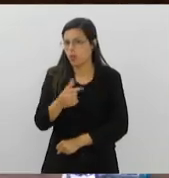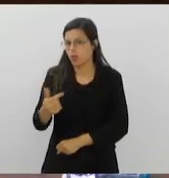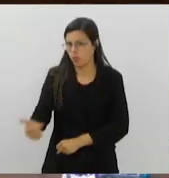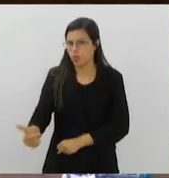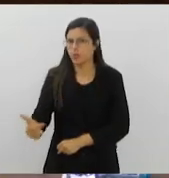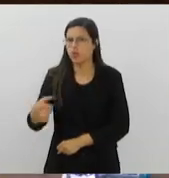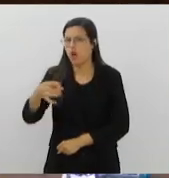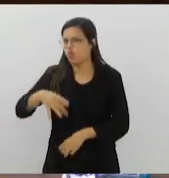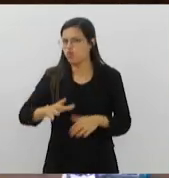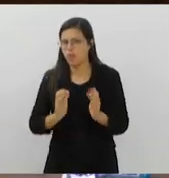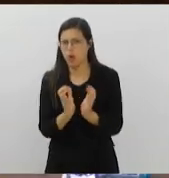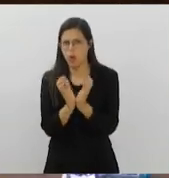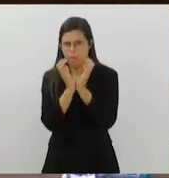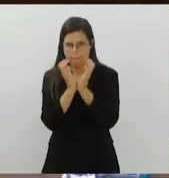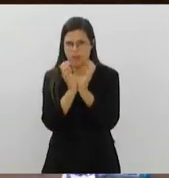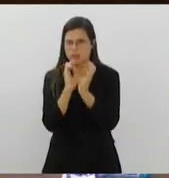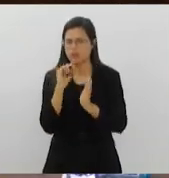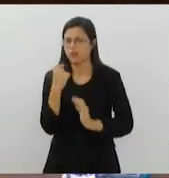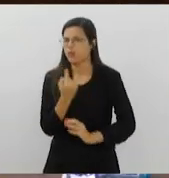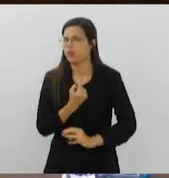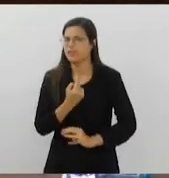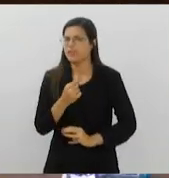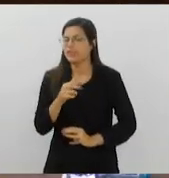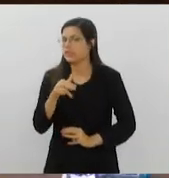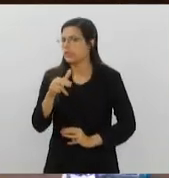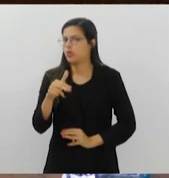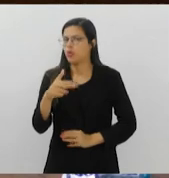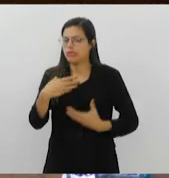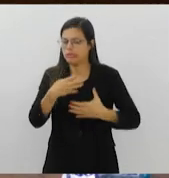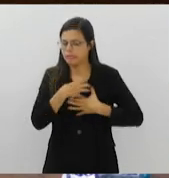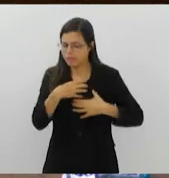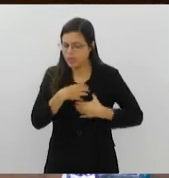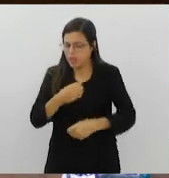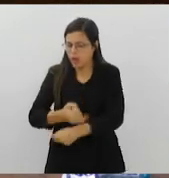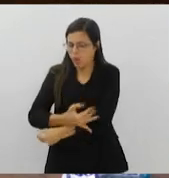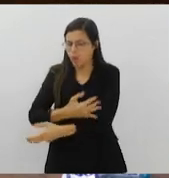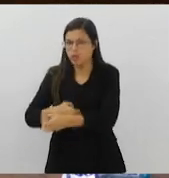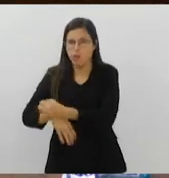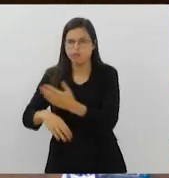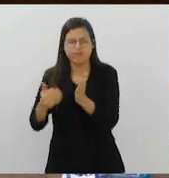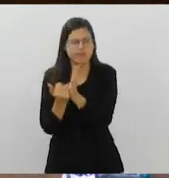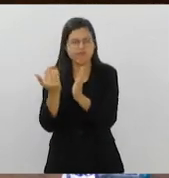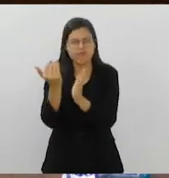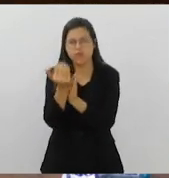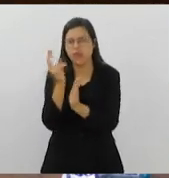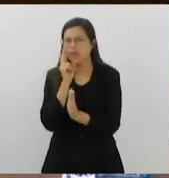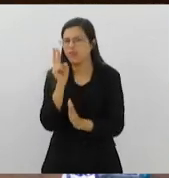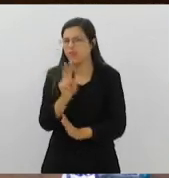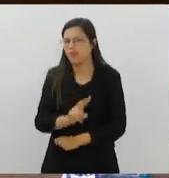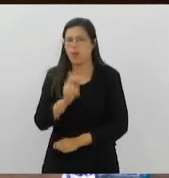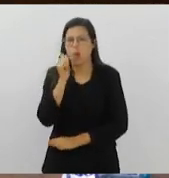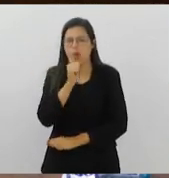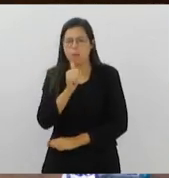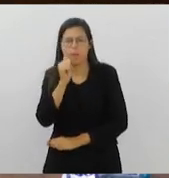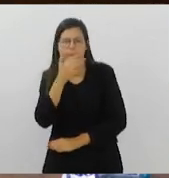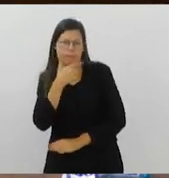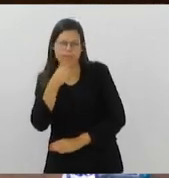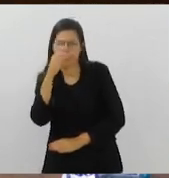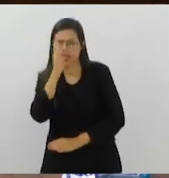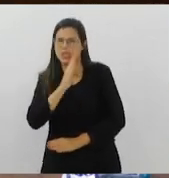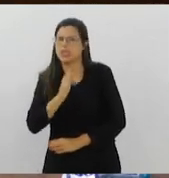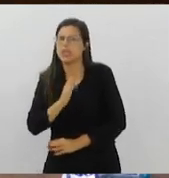nossa, eu nunca tinha sentido tanta emoção em ver uma brasileira, ou um brasileiro, no caso a